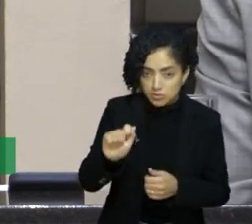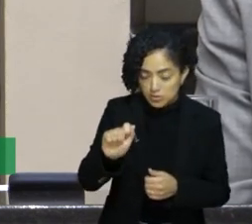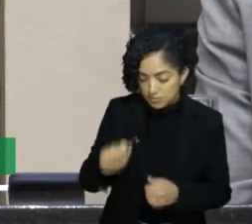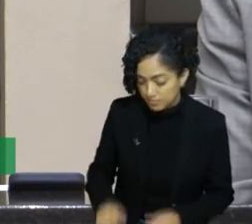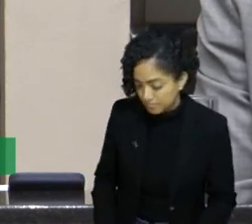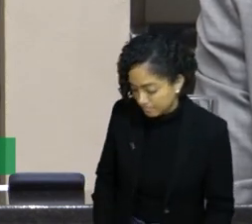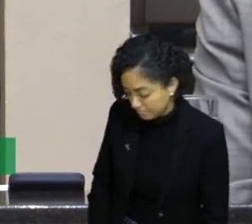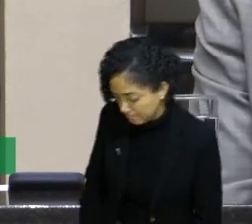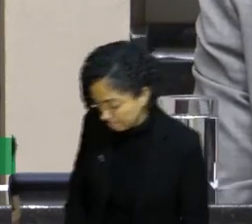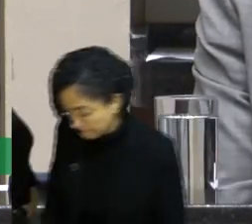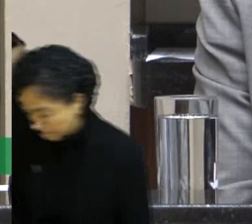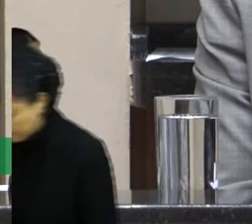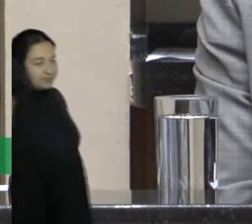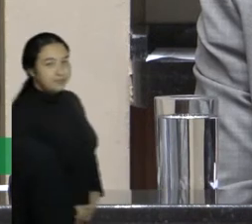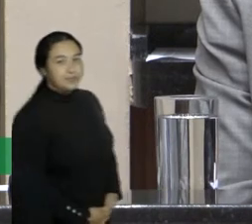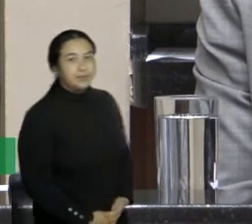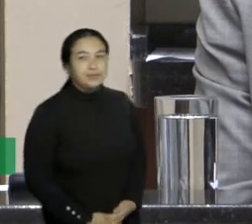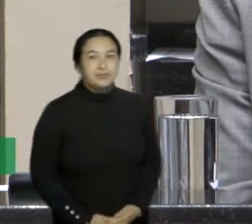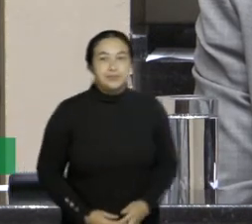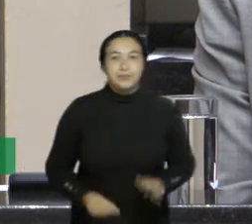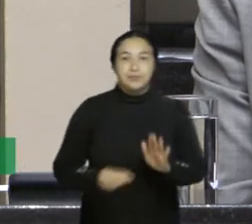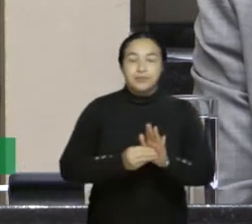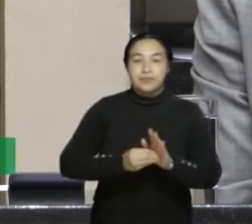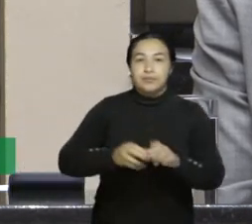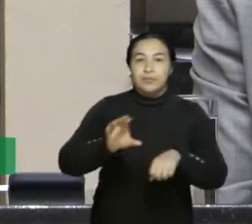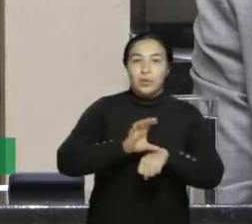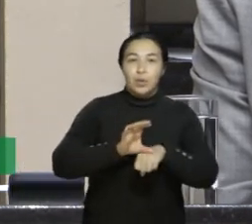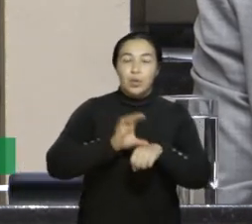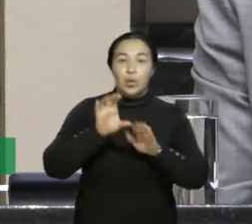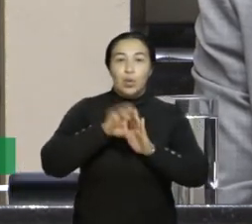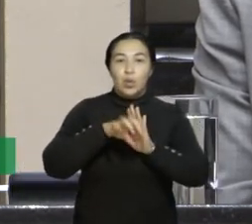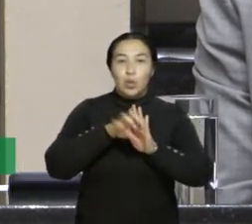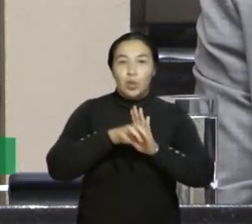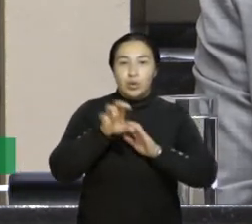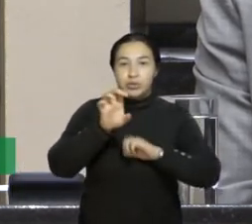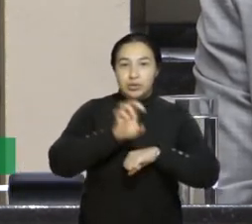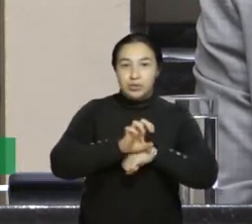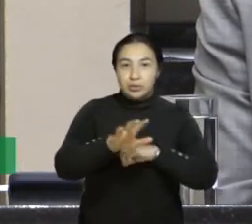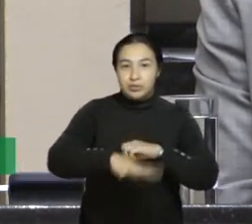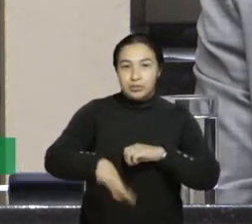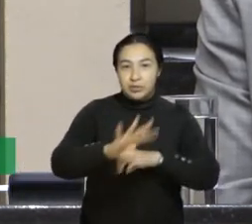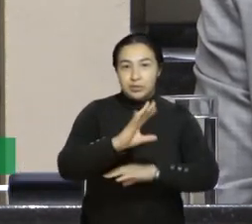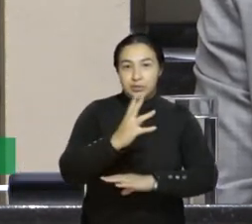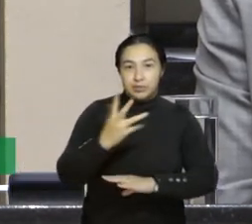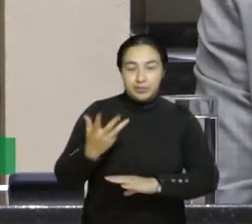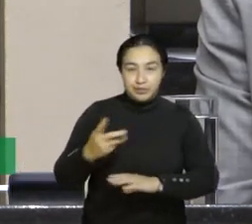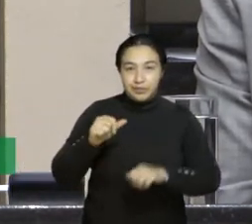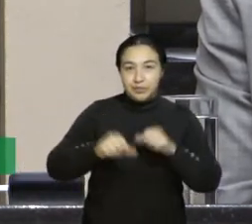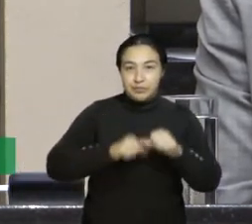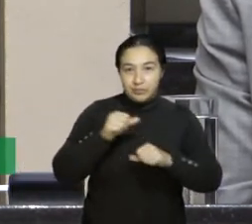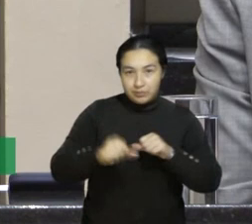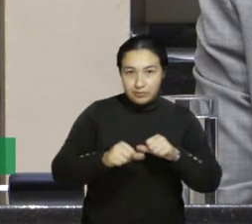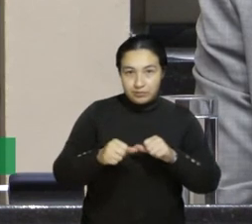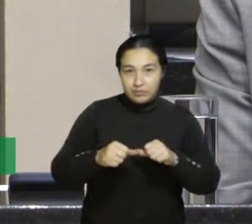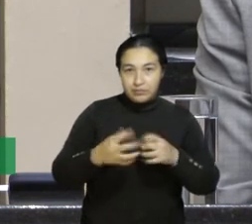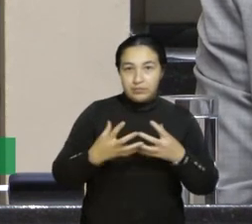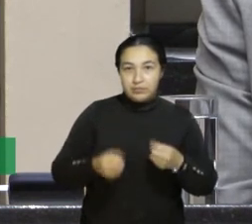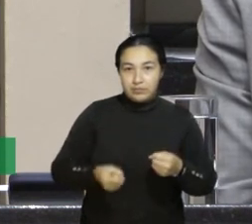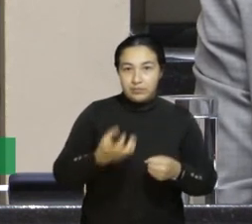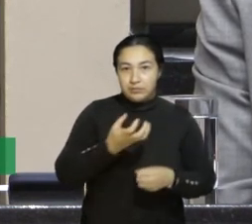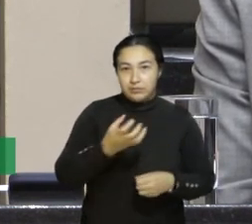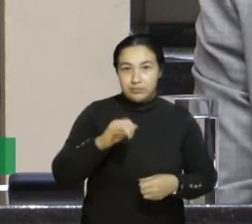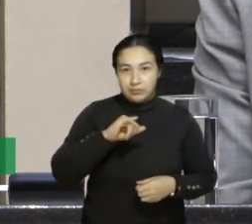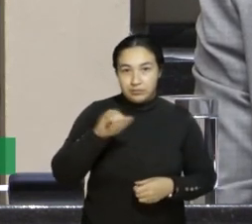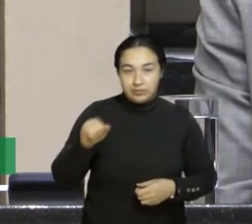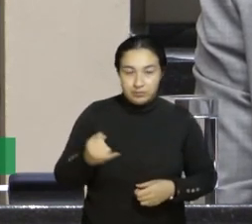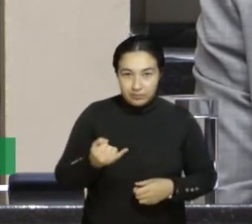14.675/2009, que institui o Código Estadual do Meio Ambiente e estabelece outras providências. Com emenda modificativa e pareceres favoráveis das comissões de